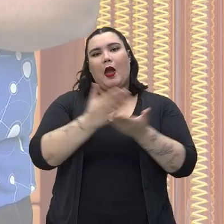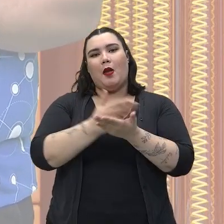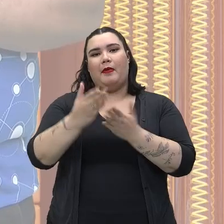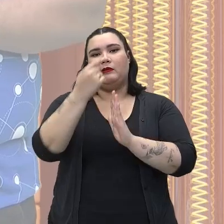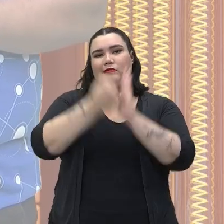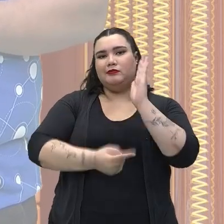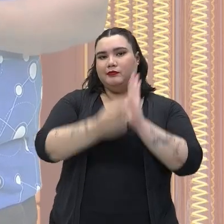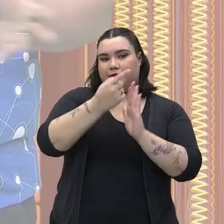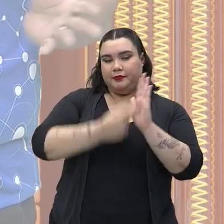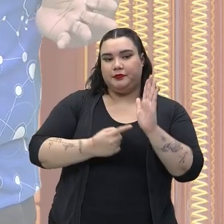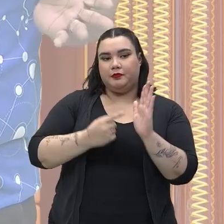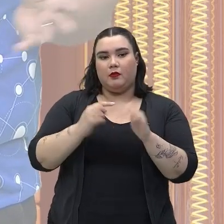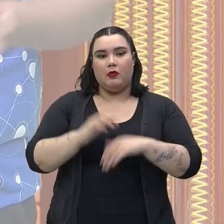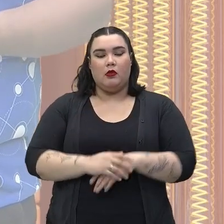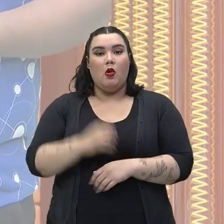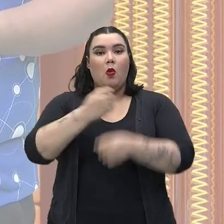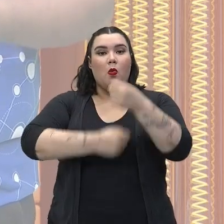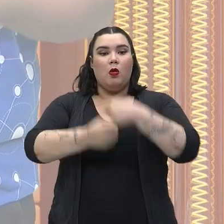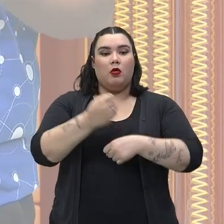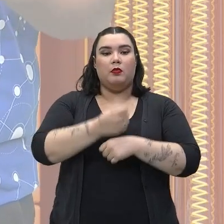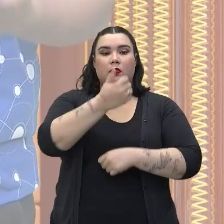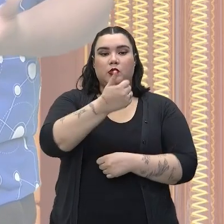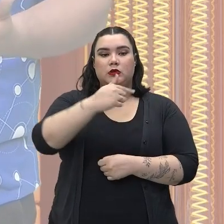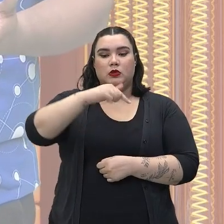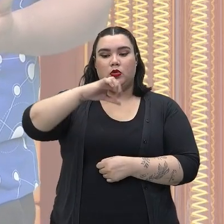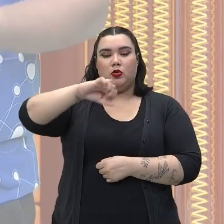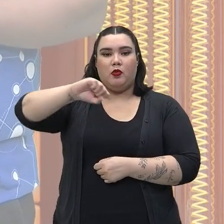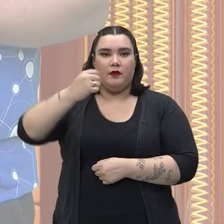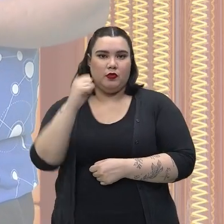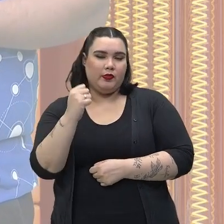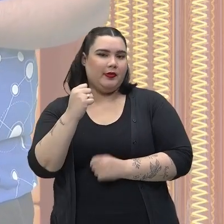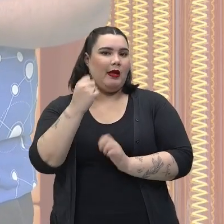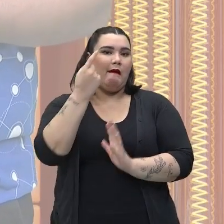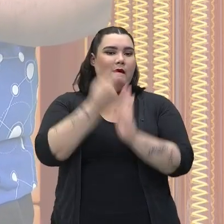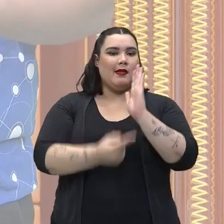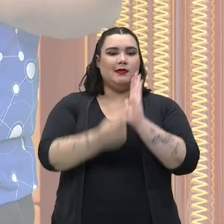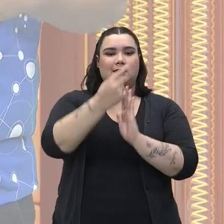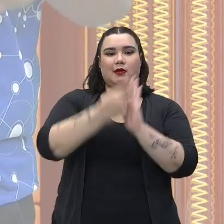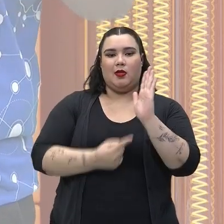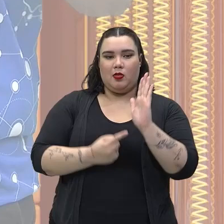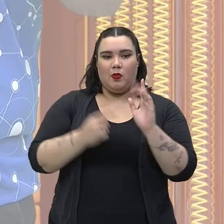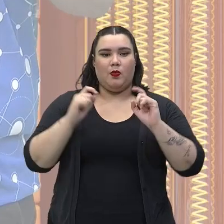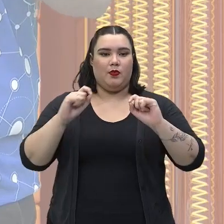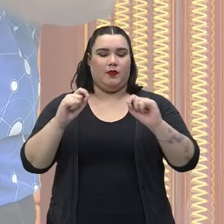Então, em 1798, nós vamos ter a extinção do Diretório dos Índios, a fase de